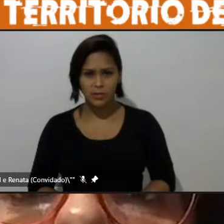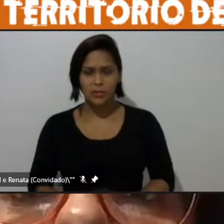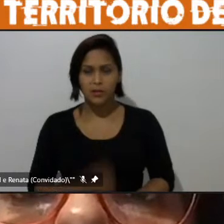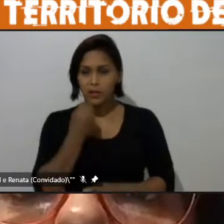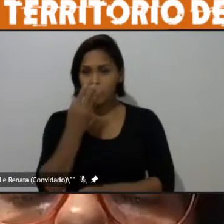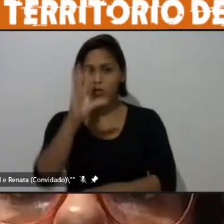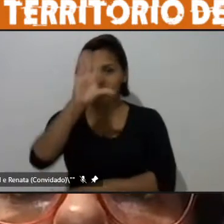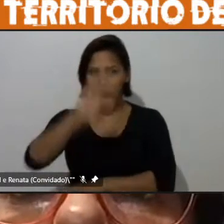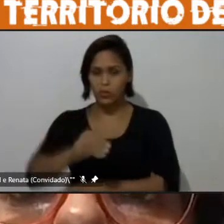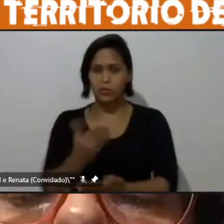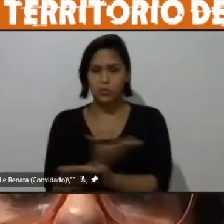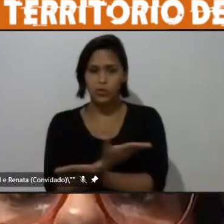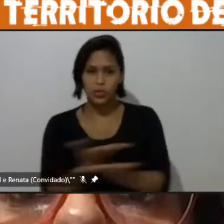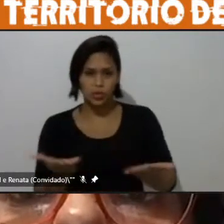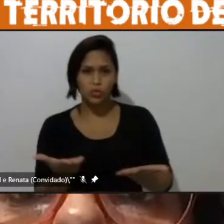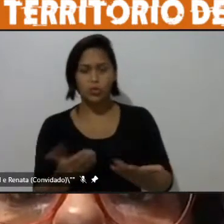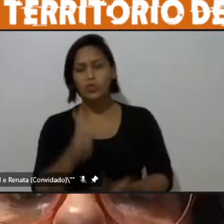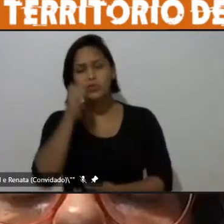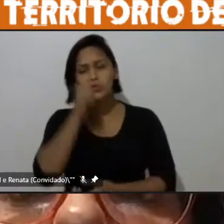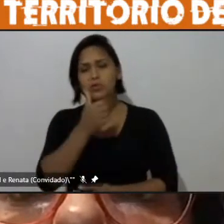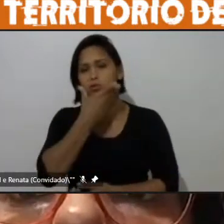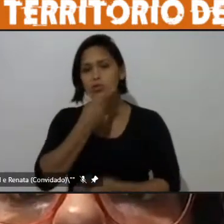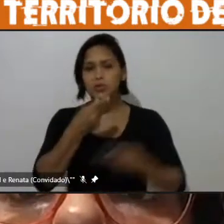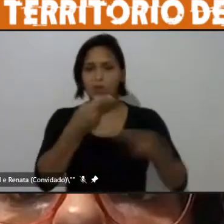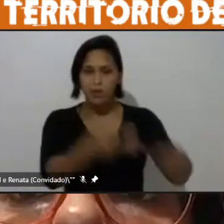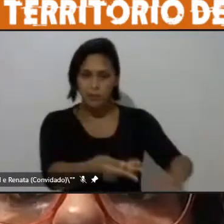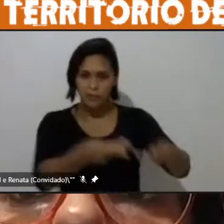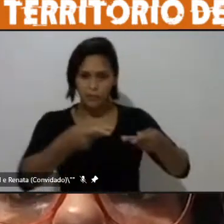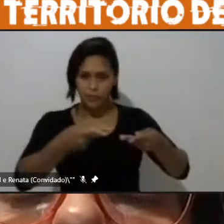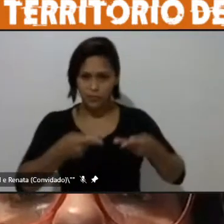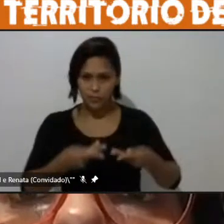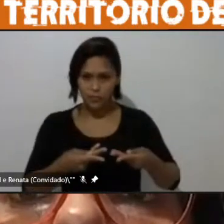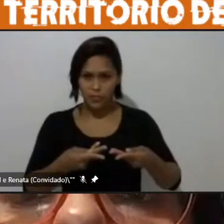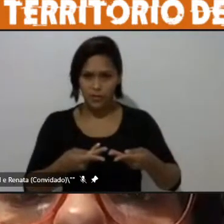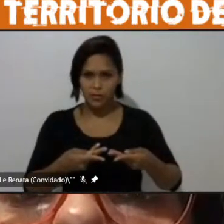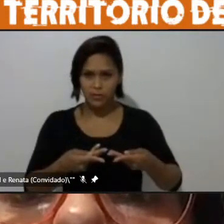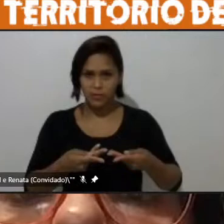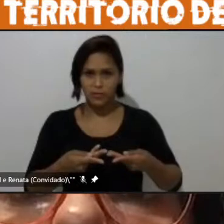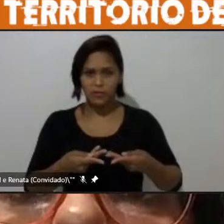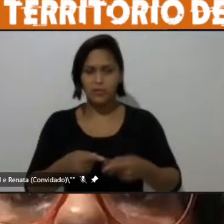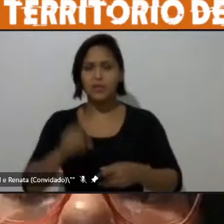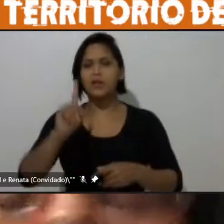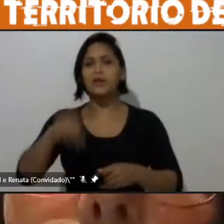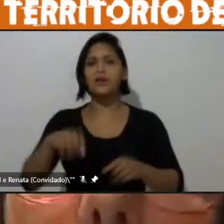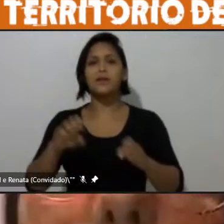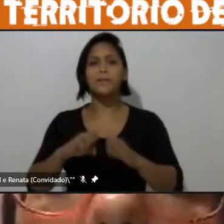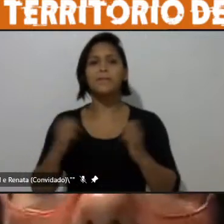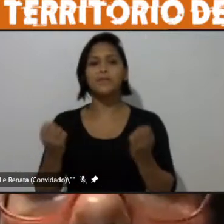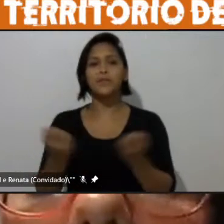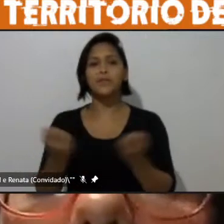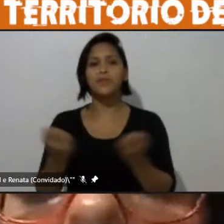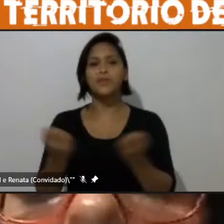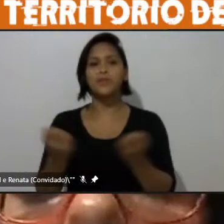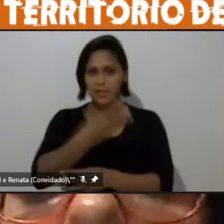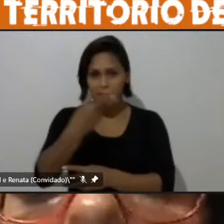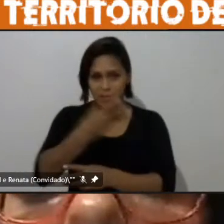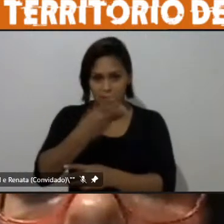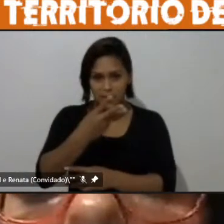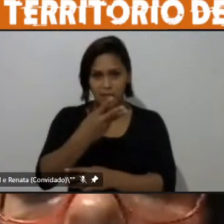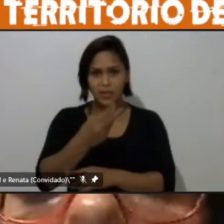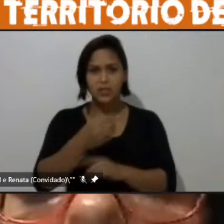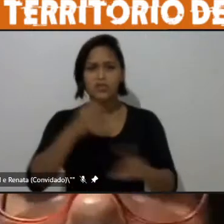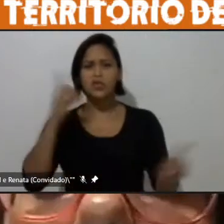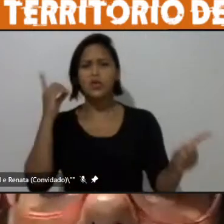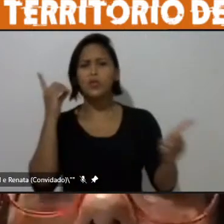Boa noite a todas e todos. Sejam bem-vindos, bem-vindas no nosso